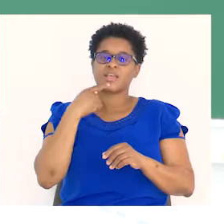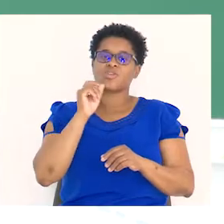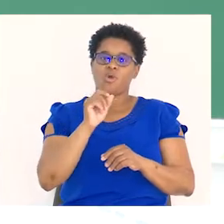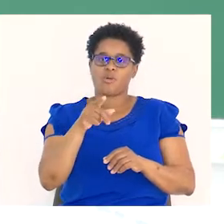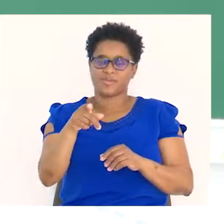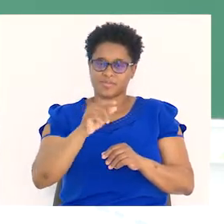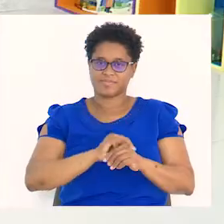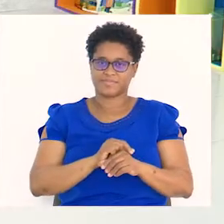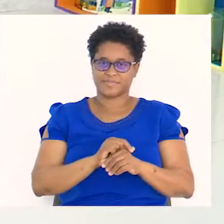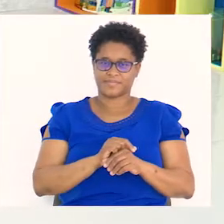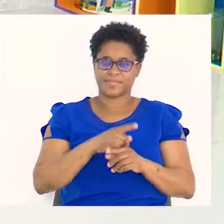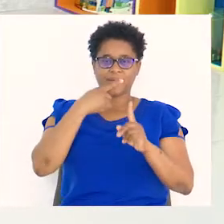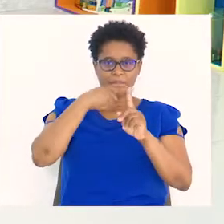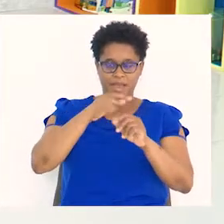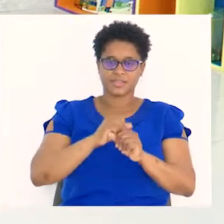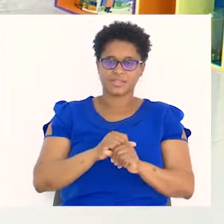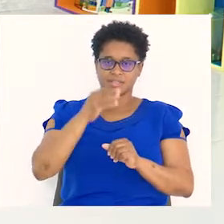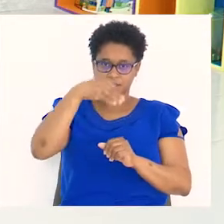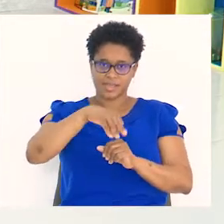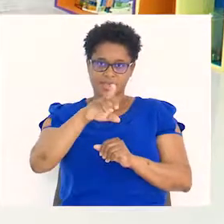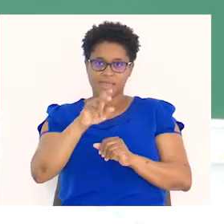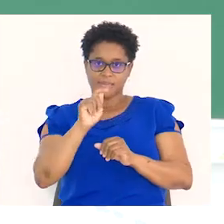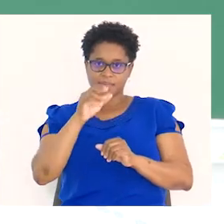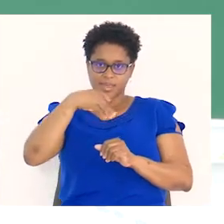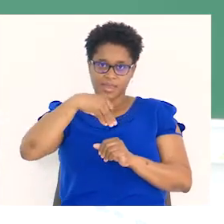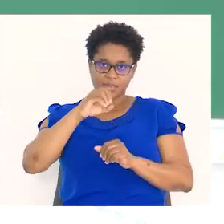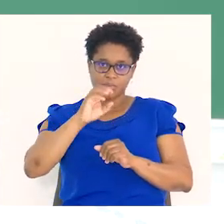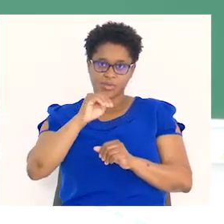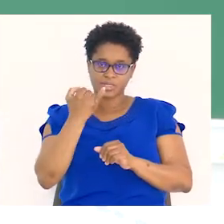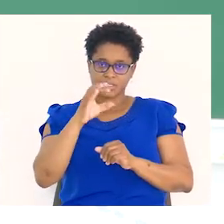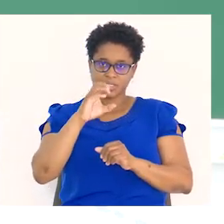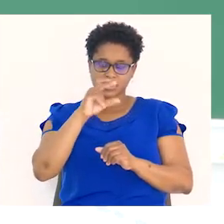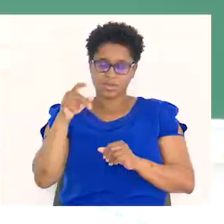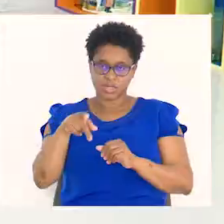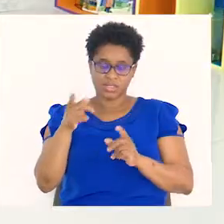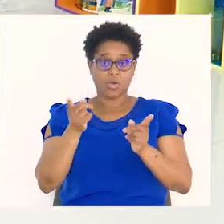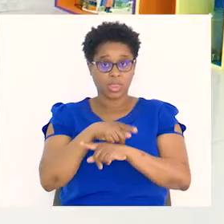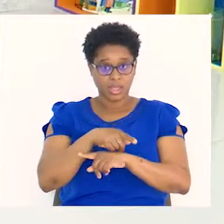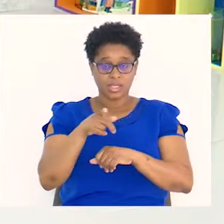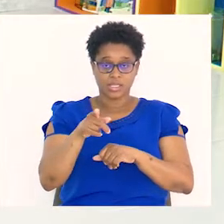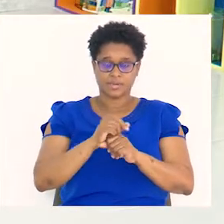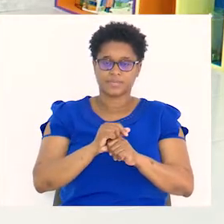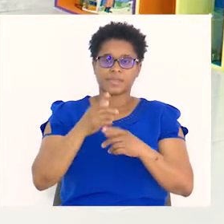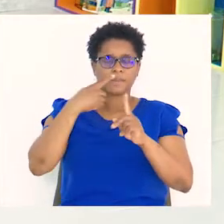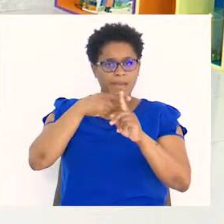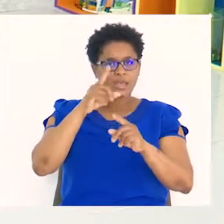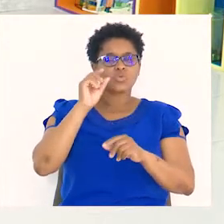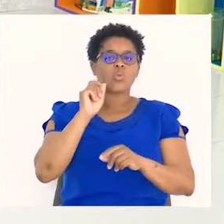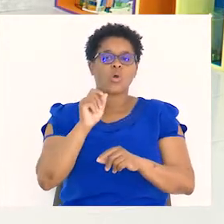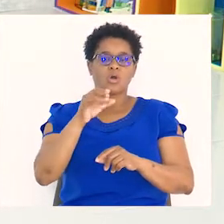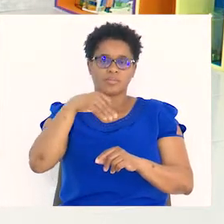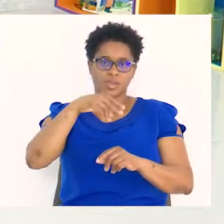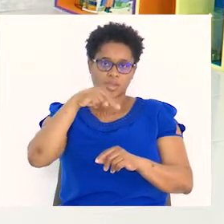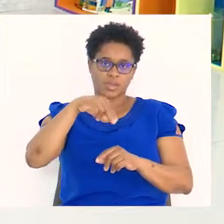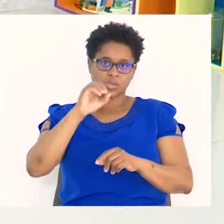ok? Mais preposição, aqui a preposição está contraída, mais o nome. Então,